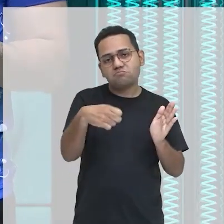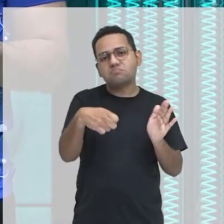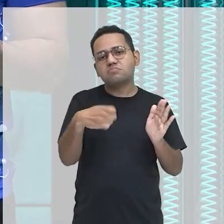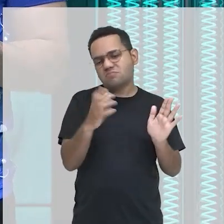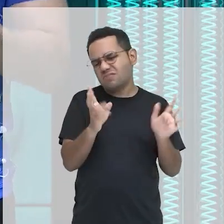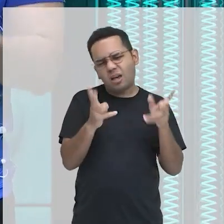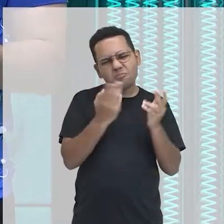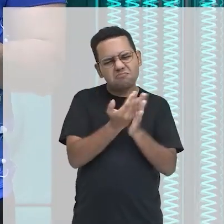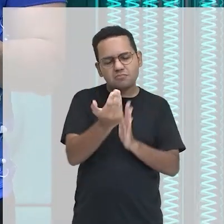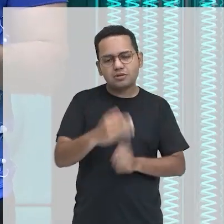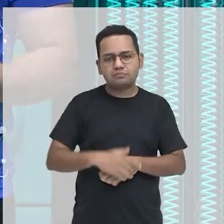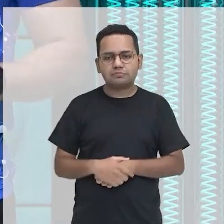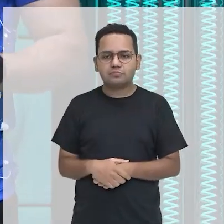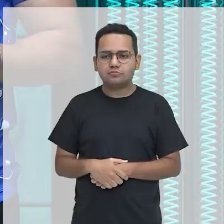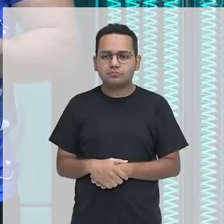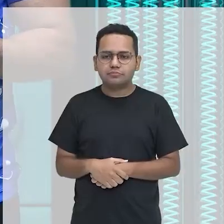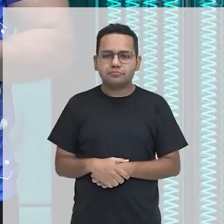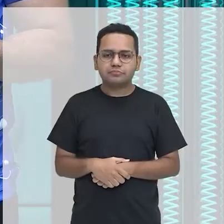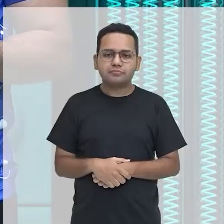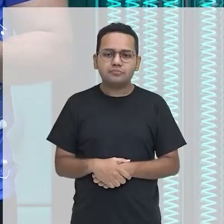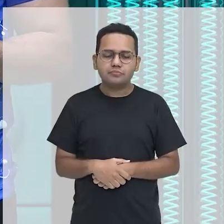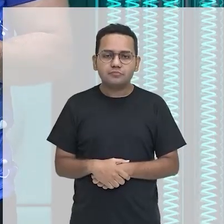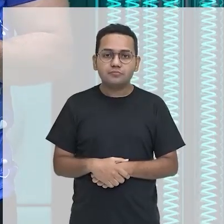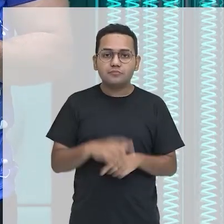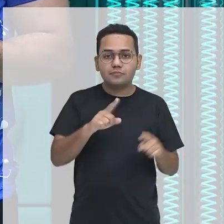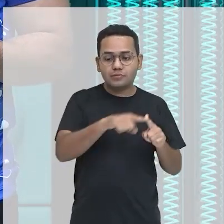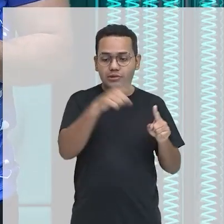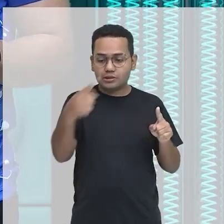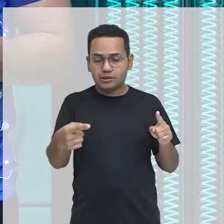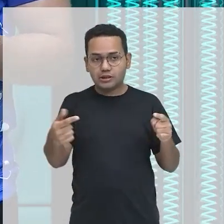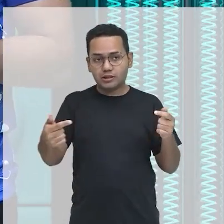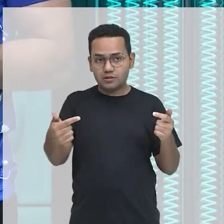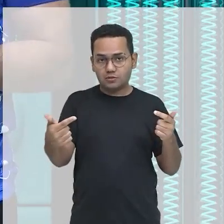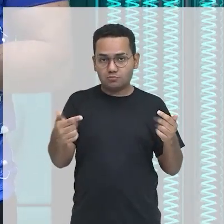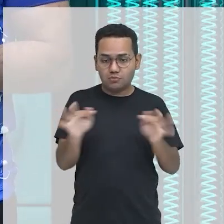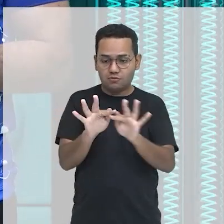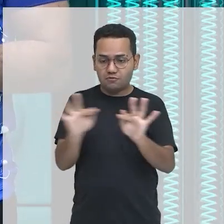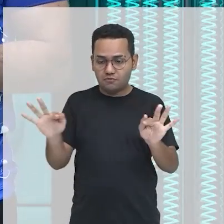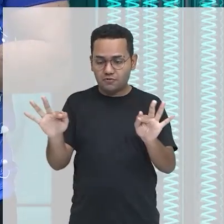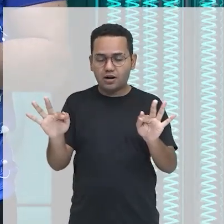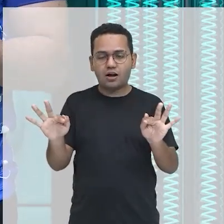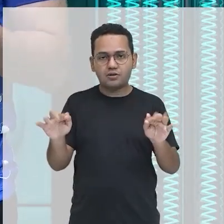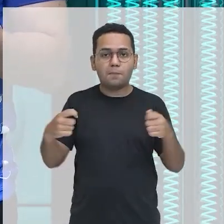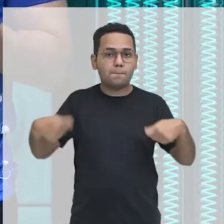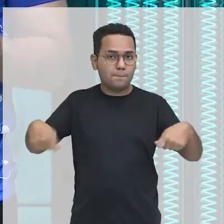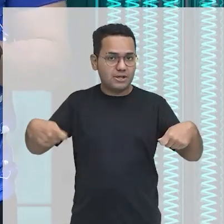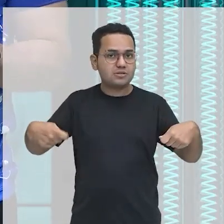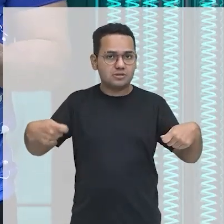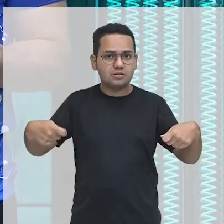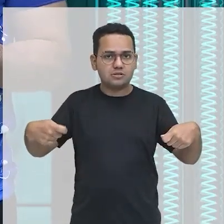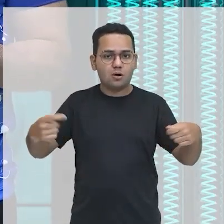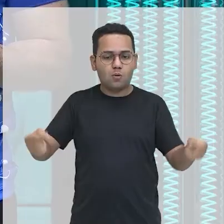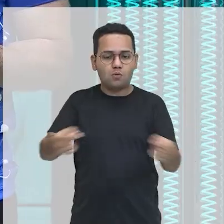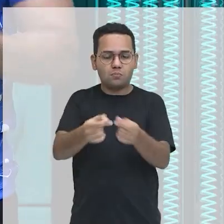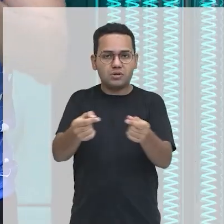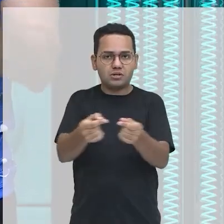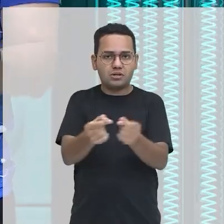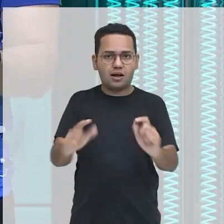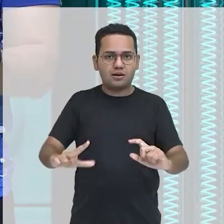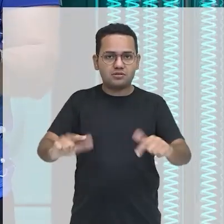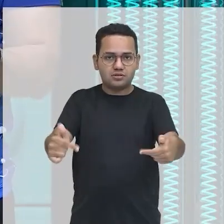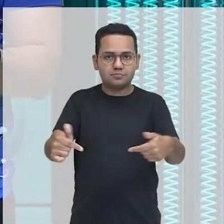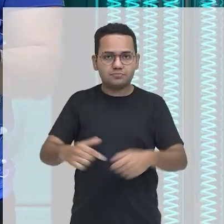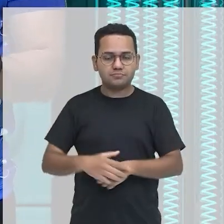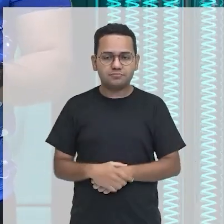só se ela acontecer, a segunda, que é a consequência, irá acontecer. Por isso que ela é chamada de condicional.